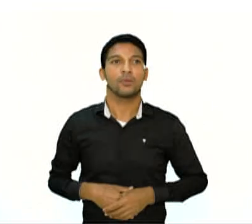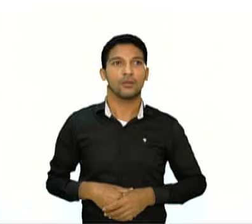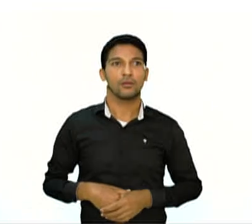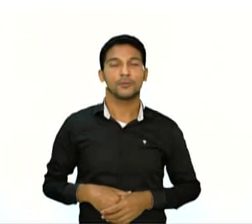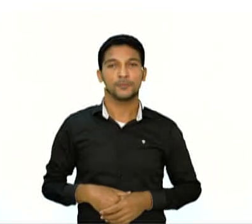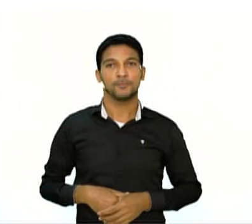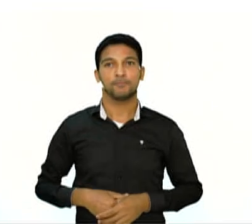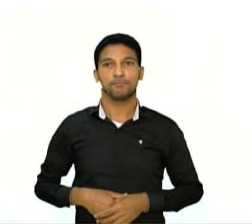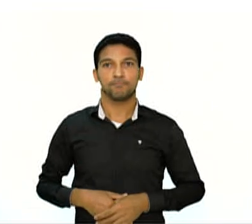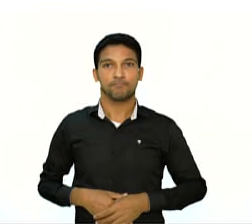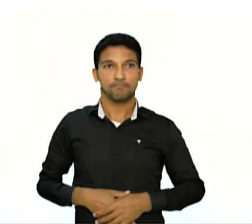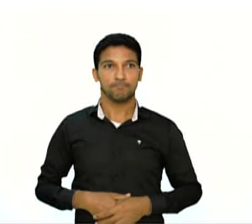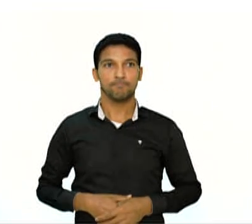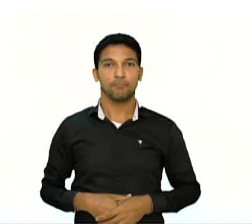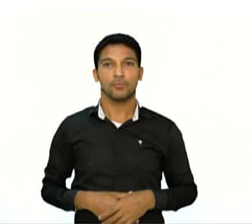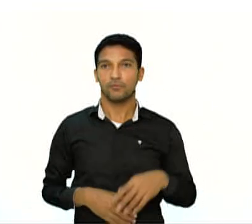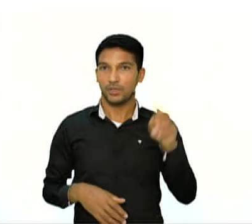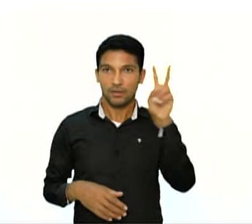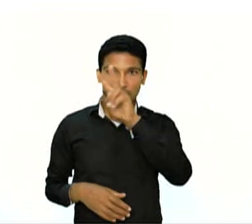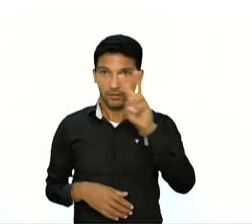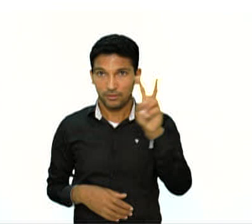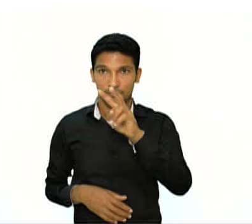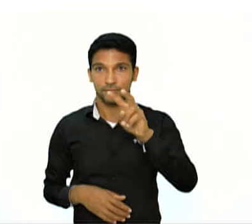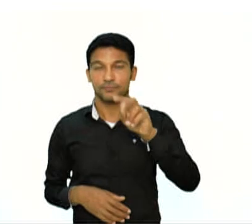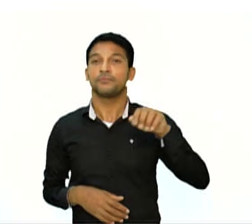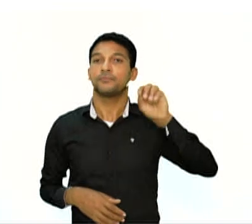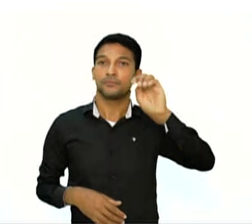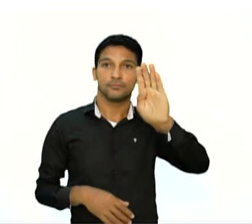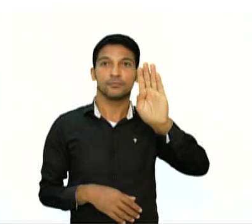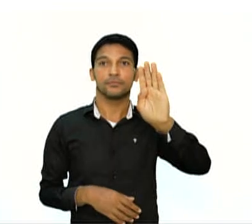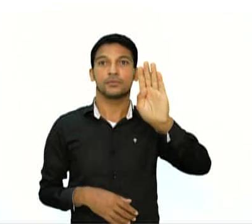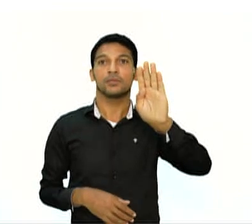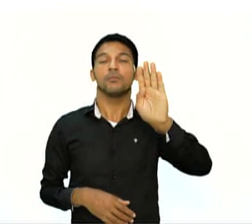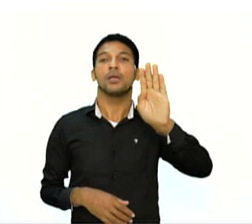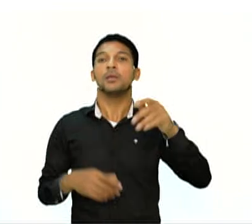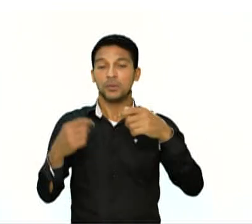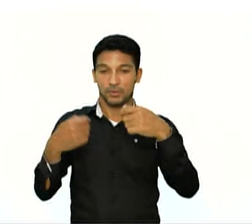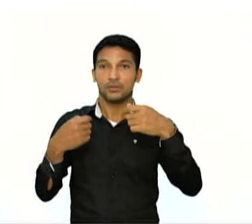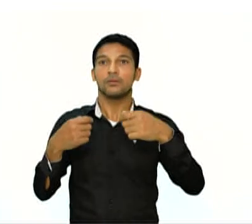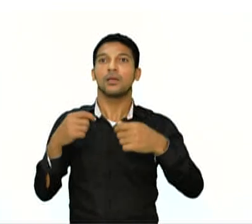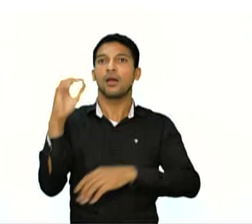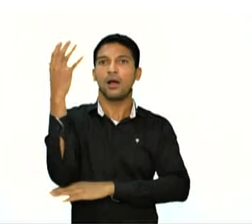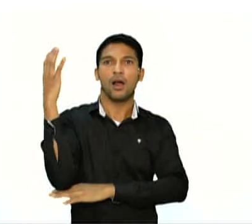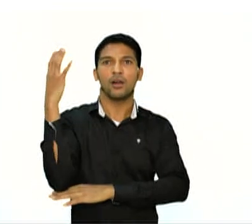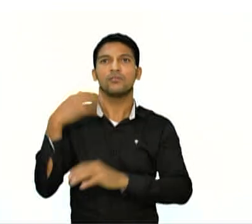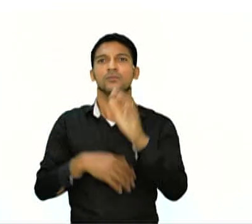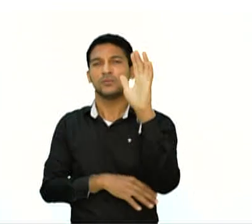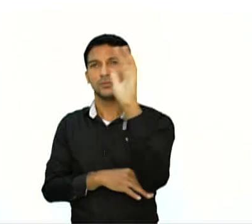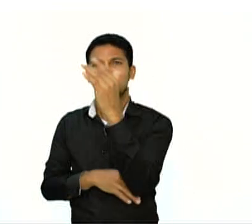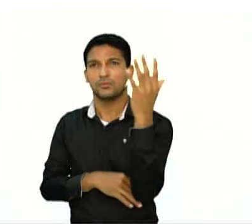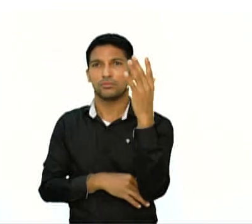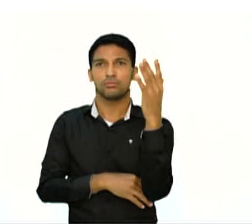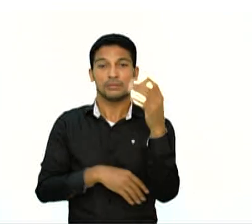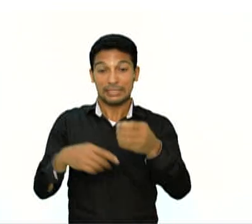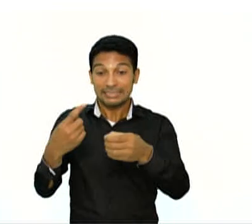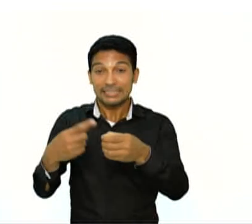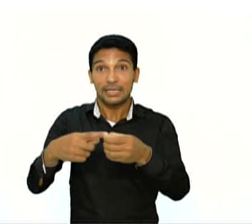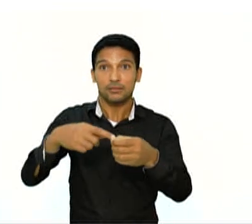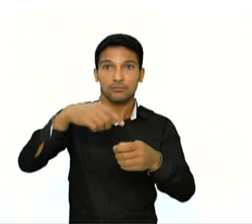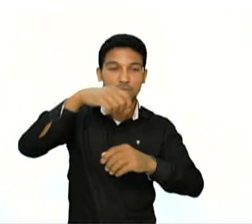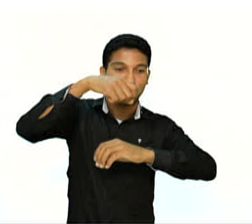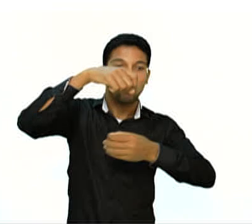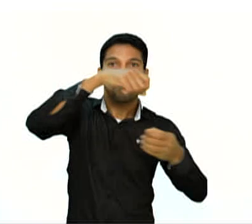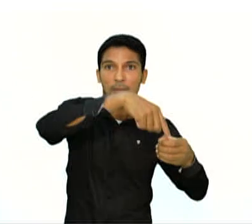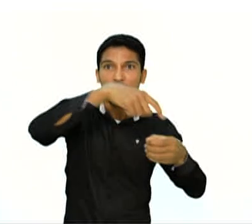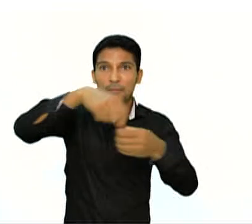antes canalizados. B, pela recomposição de áreas verdes nas áreas centrais dos centros urbanos. Letra